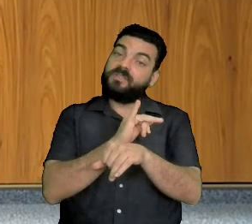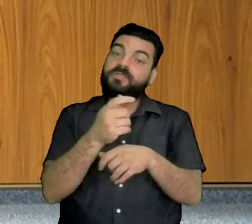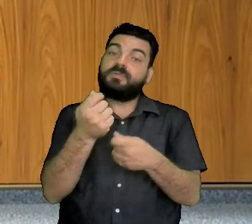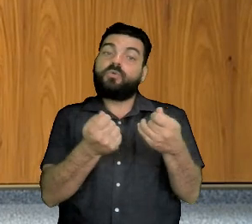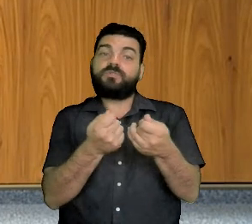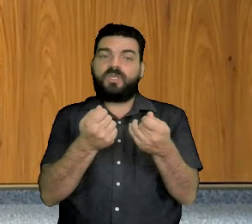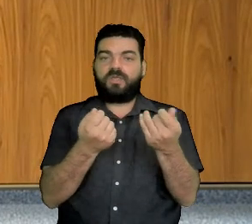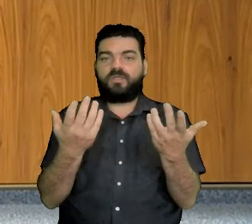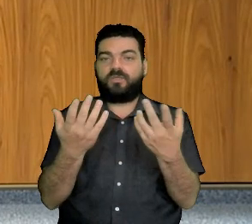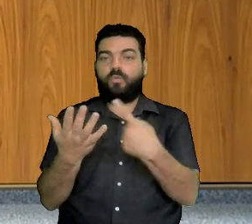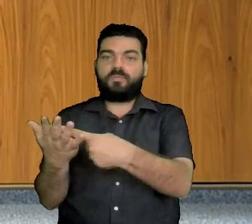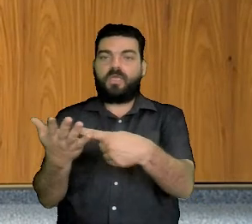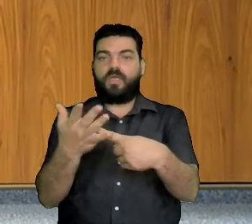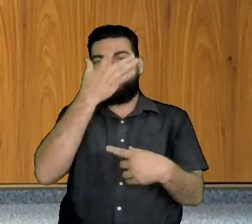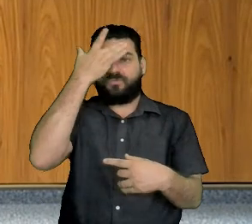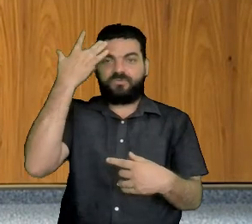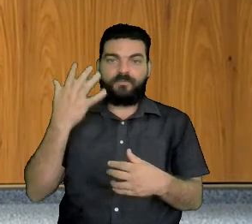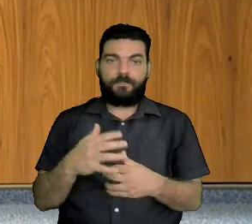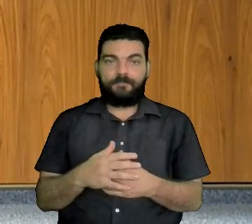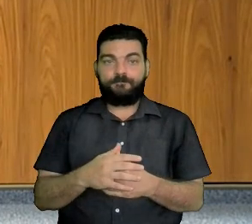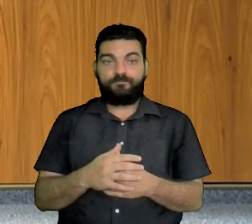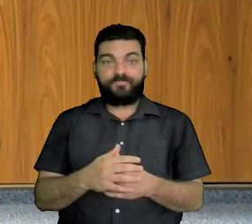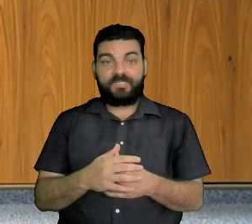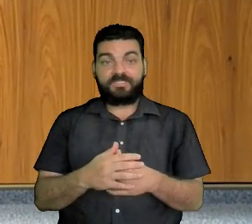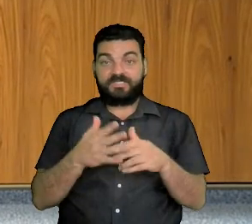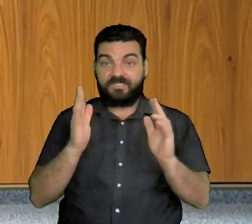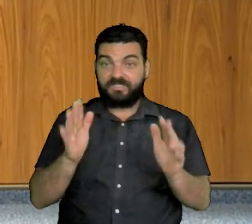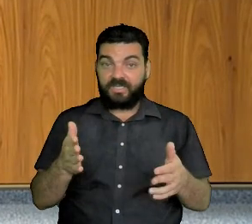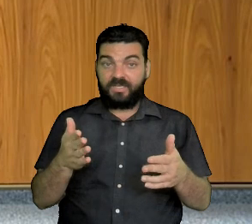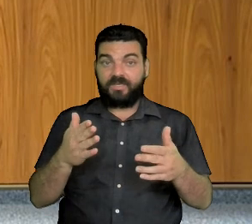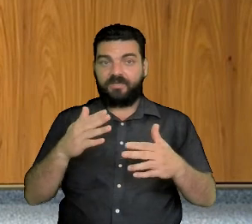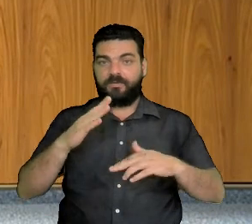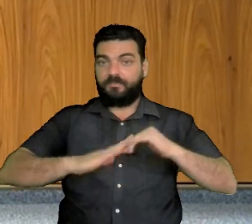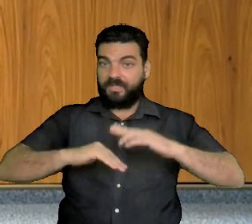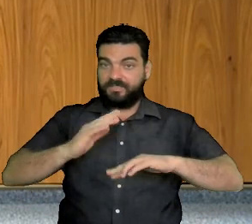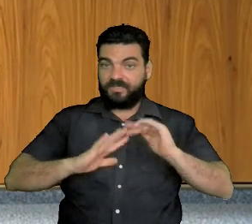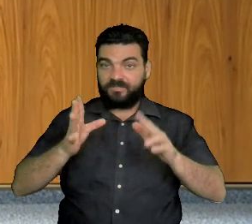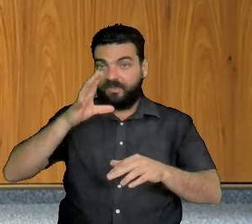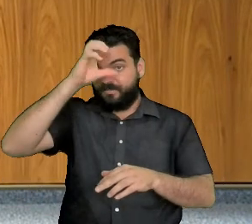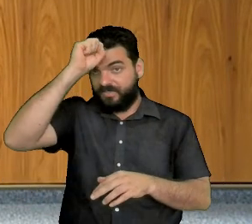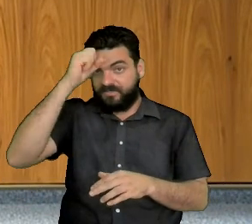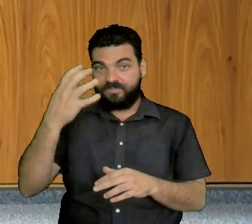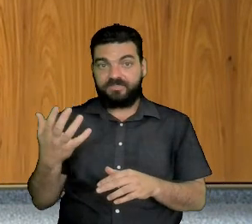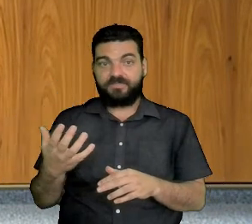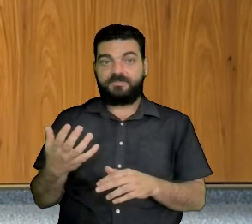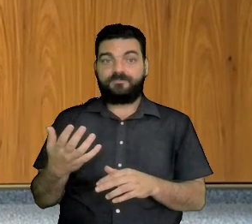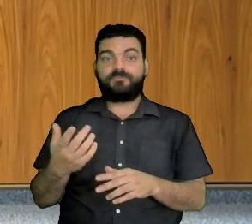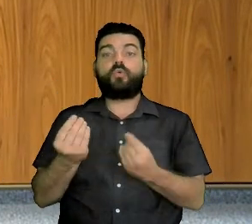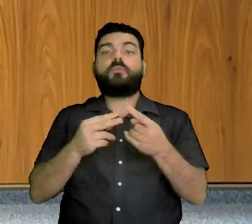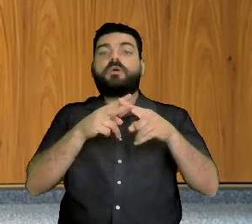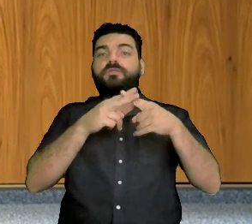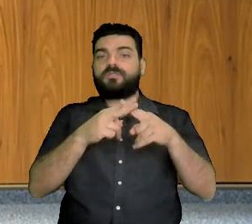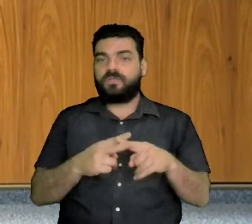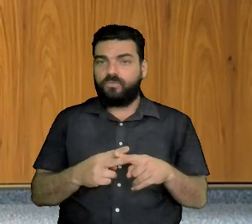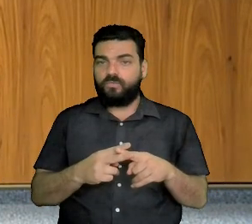negociais. Consolidadas as práticas introduzidas, né, pelas centrais negociais, a manutenção do êxito da iniciativa pressupõe o